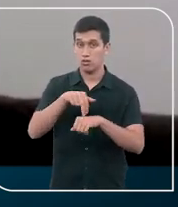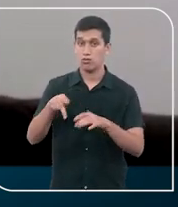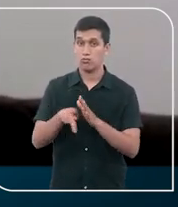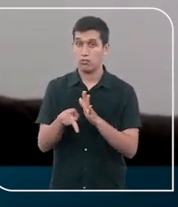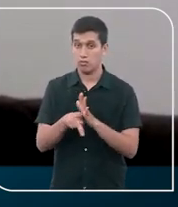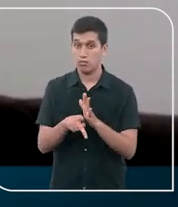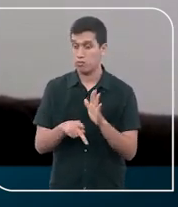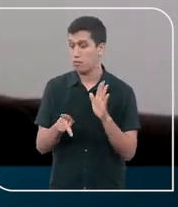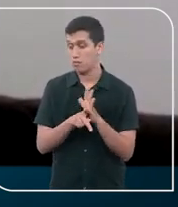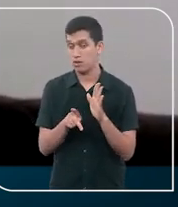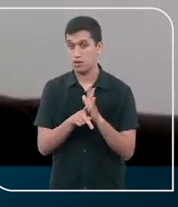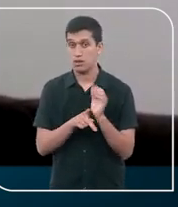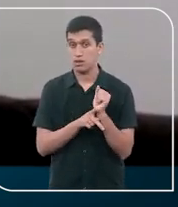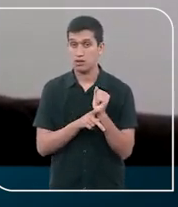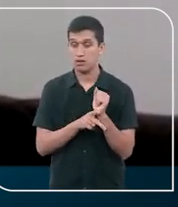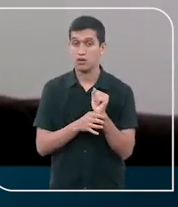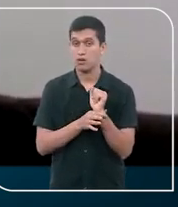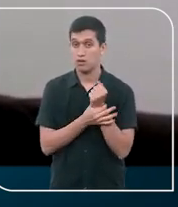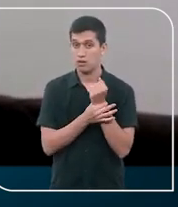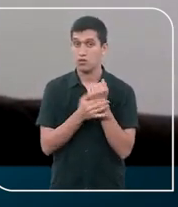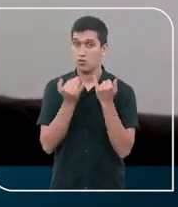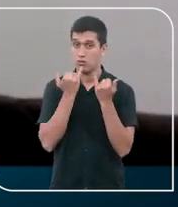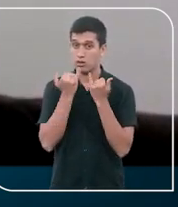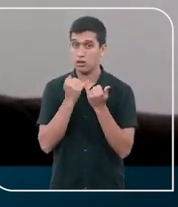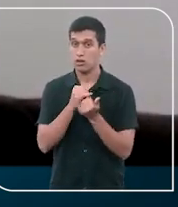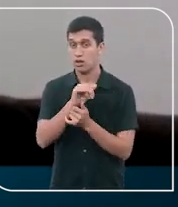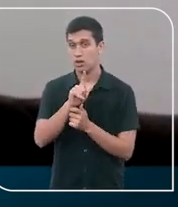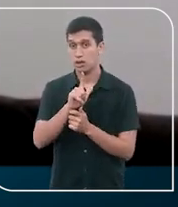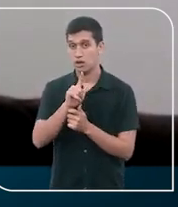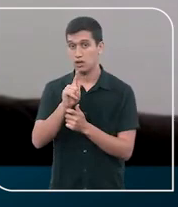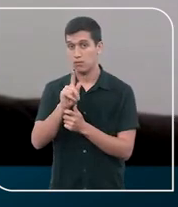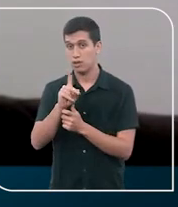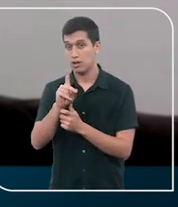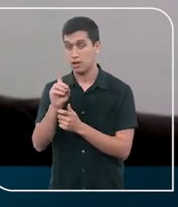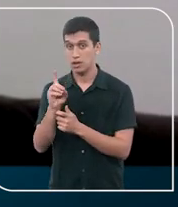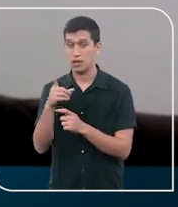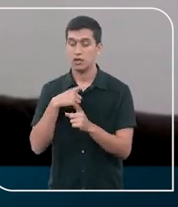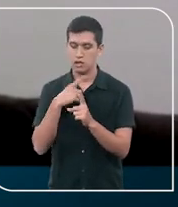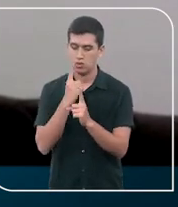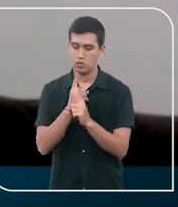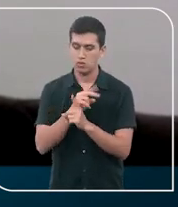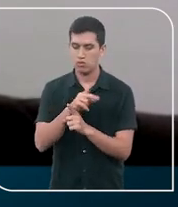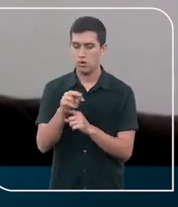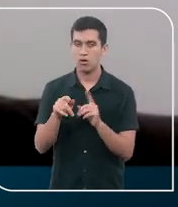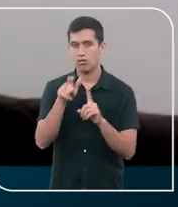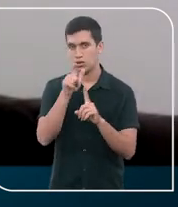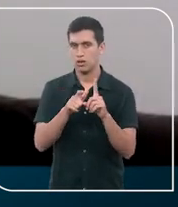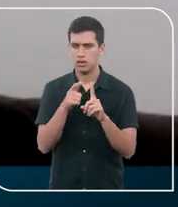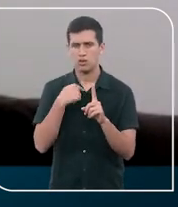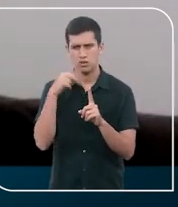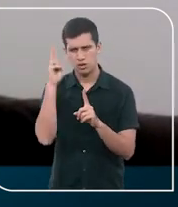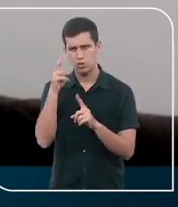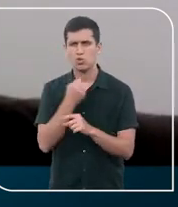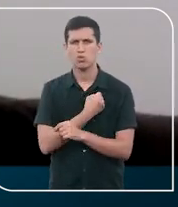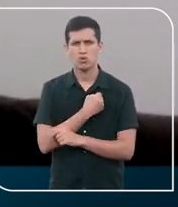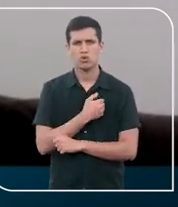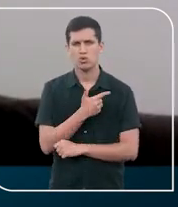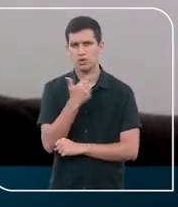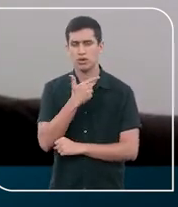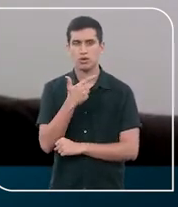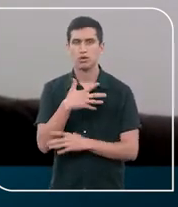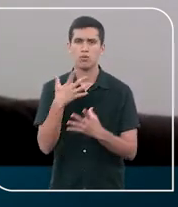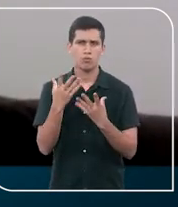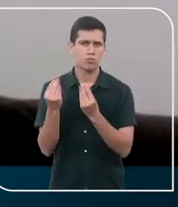que a LGPD, claro, abrange os entes despersonalizados. Eu, salvo engano, é a número 2. Então, muitos